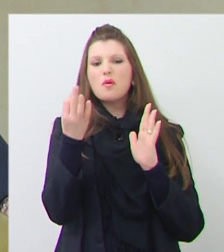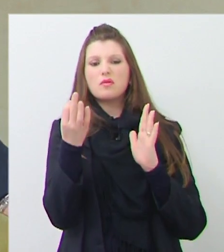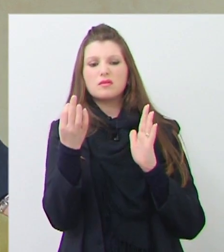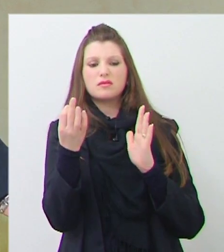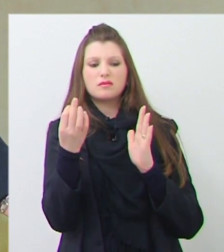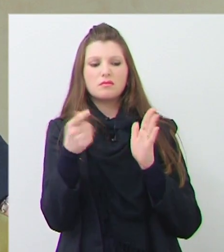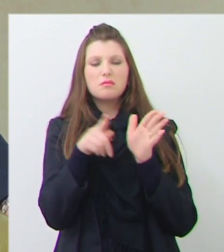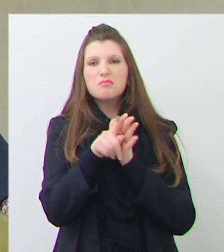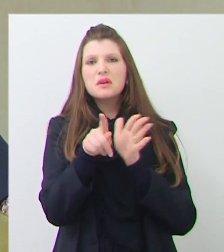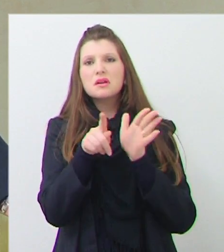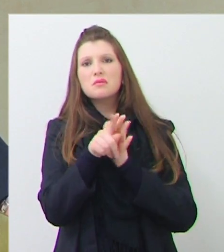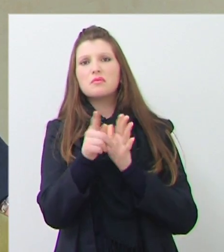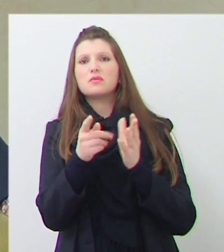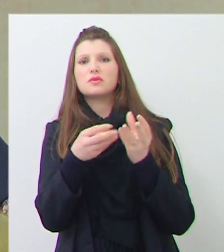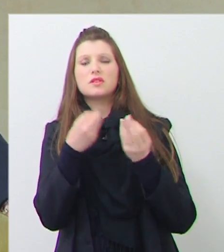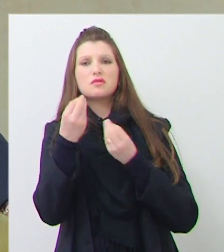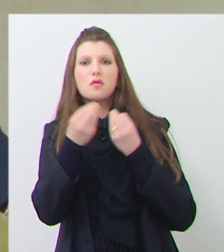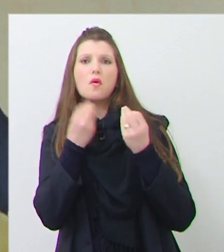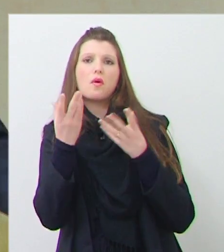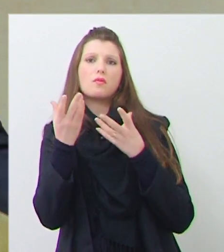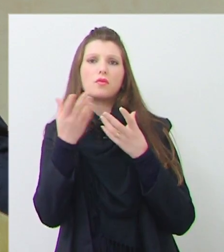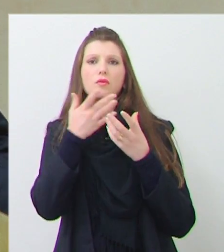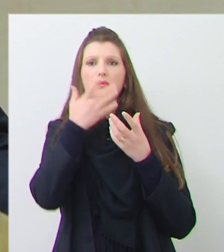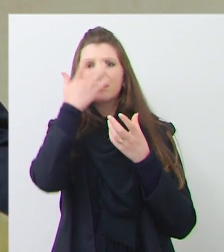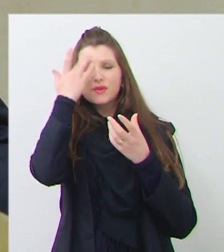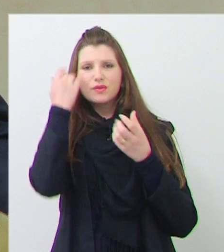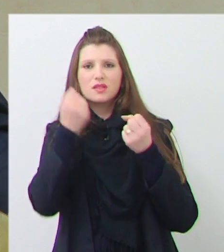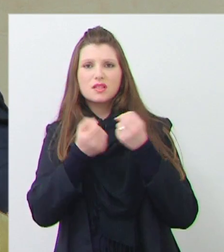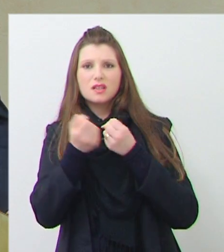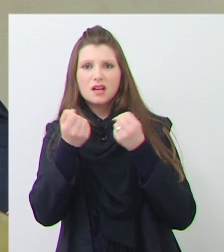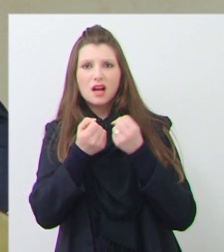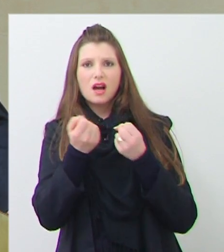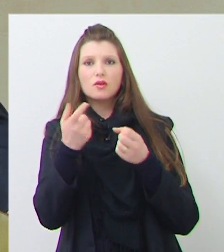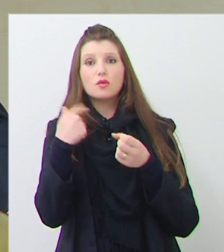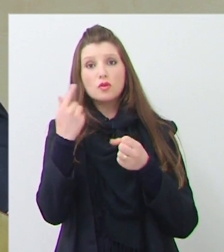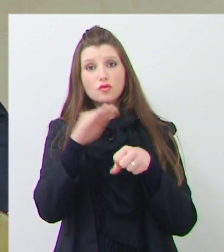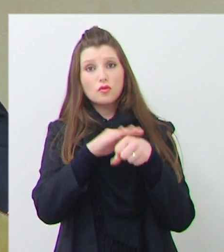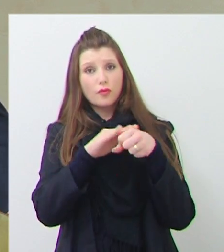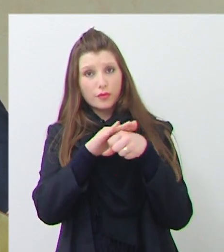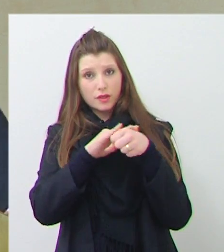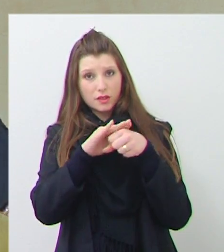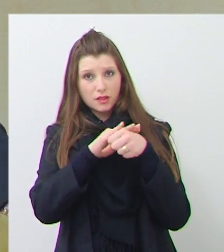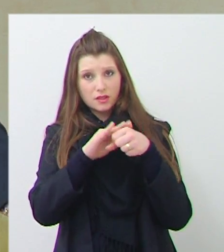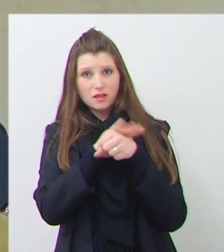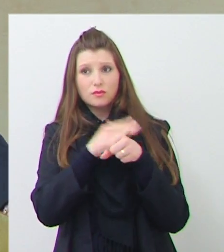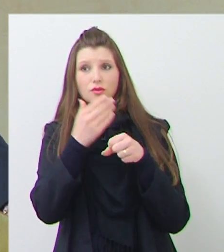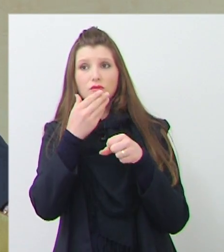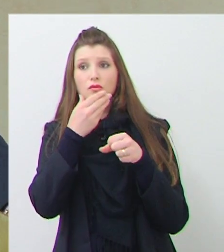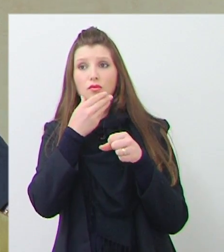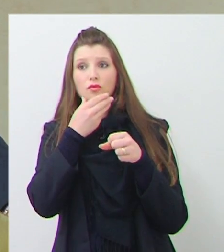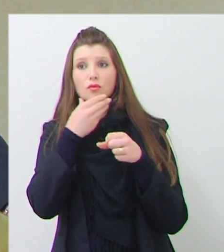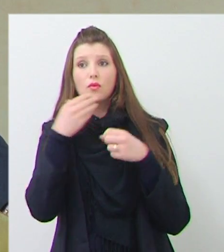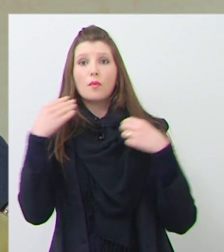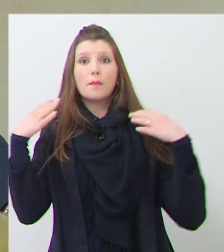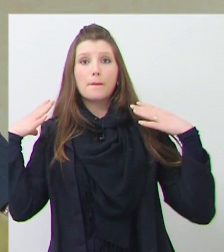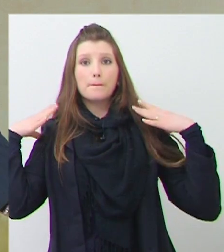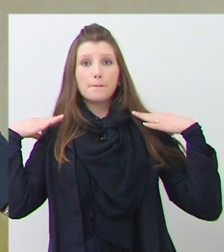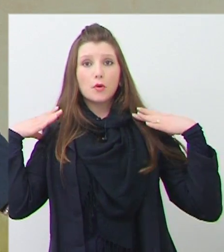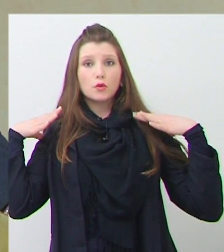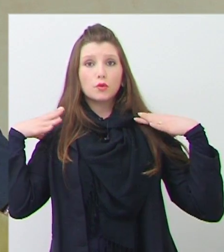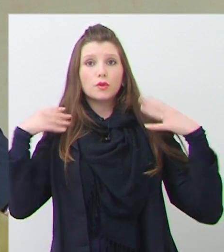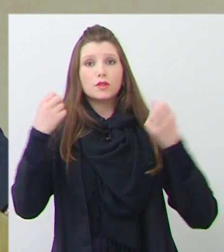questionadas, inclusive com o pessoal dos motoristas, a gente conversou com o motorista de ônibus, e criaram várias soluções. Se